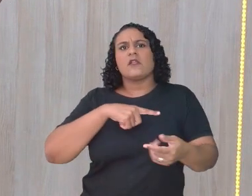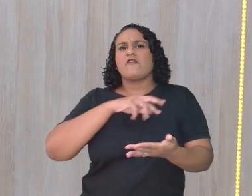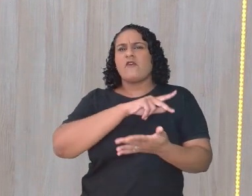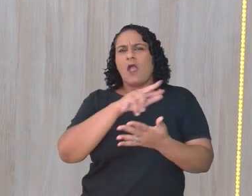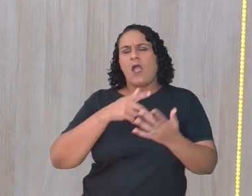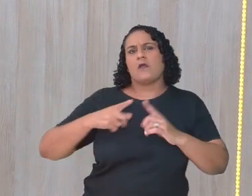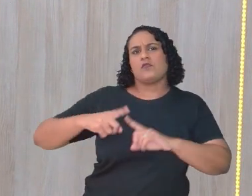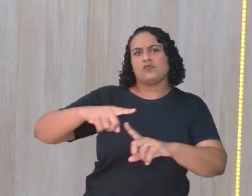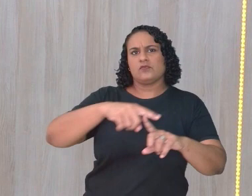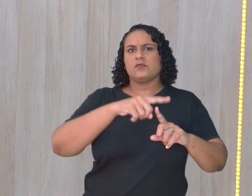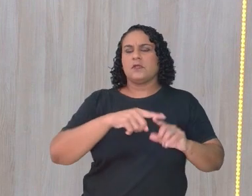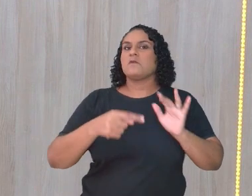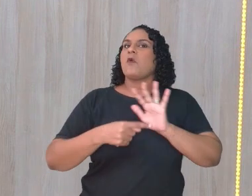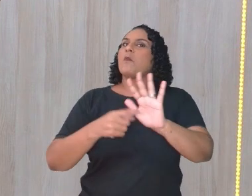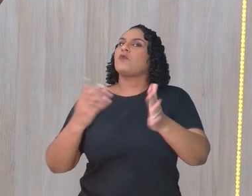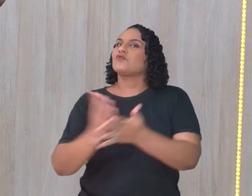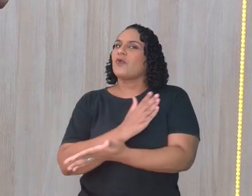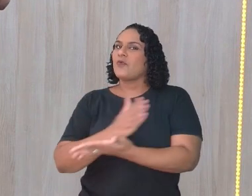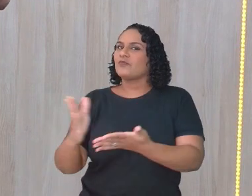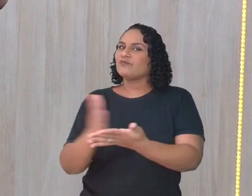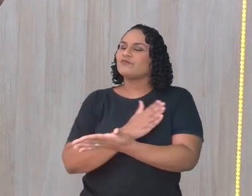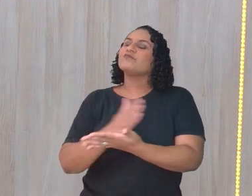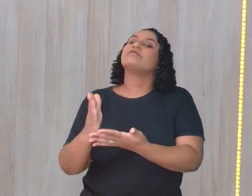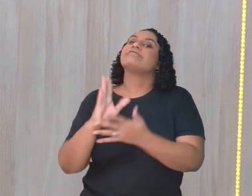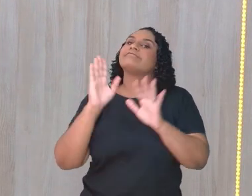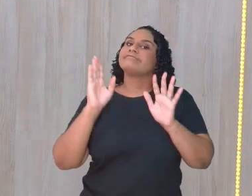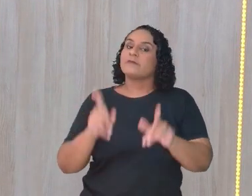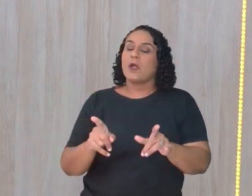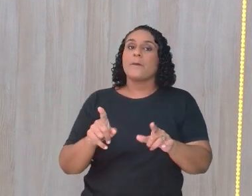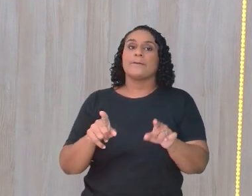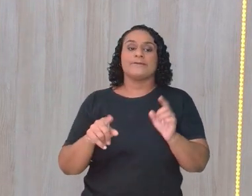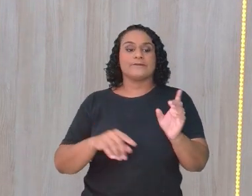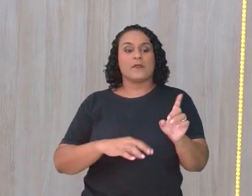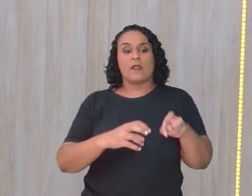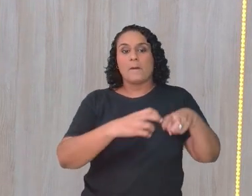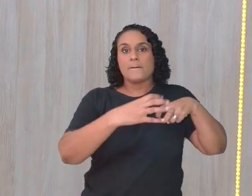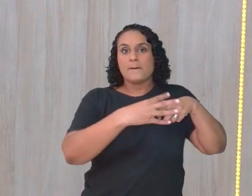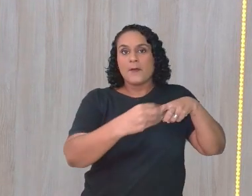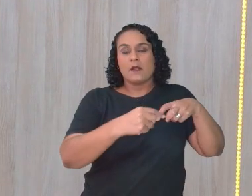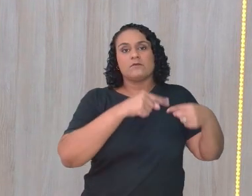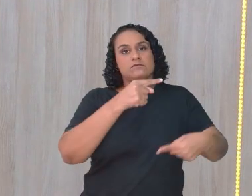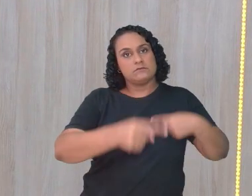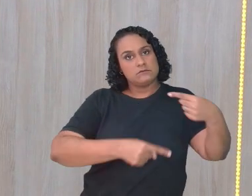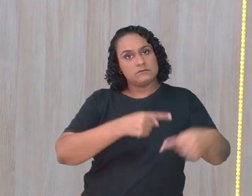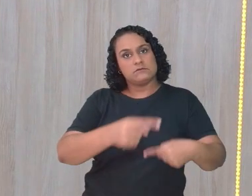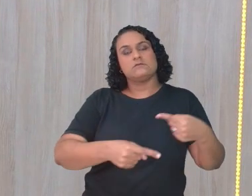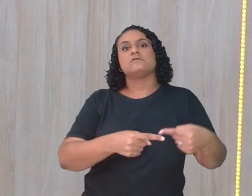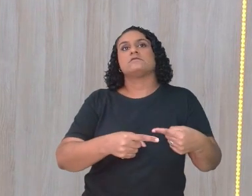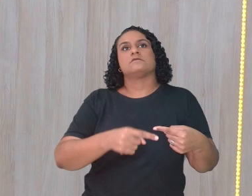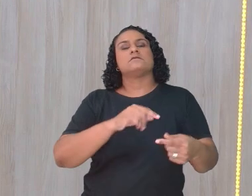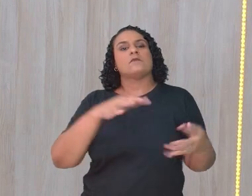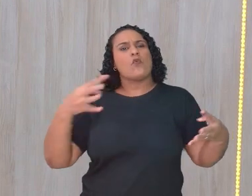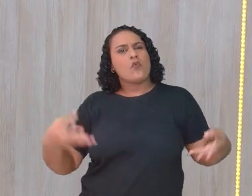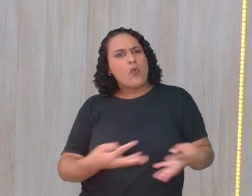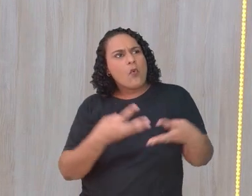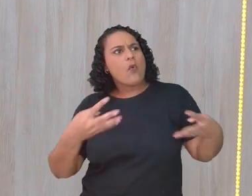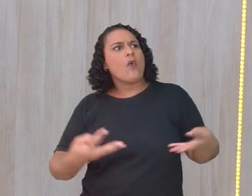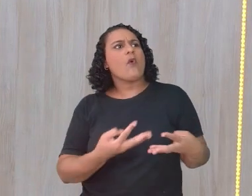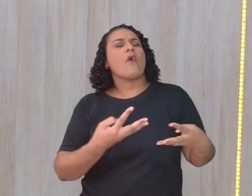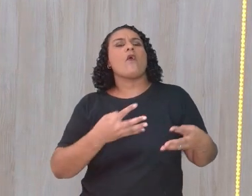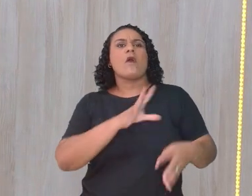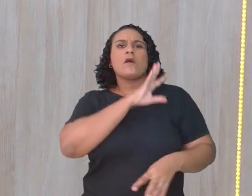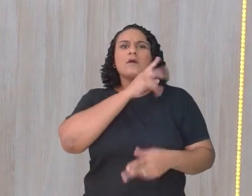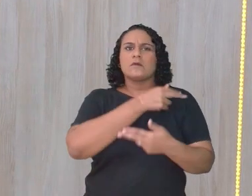que vamos citar alguns aqui, e através da reprodução assexuada, os seres, eles podem originar